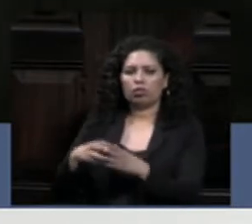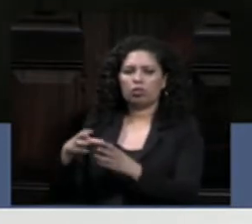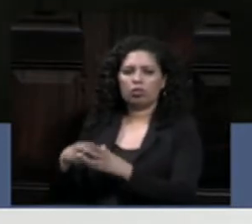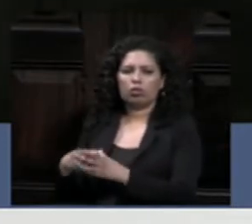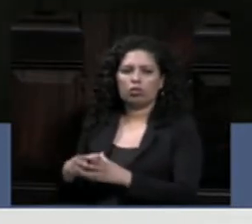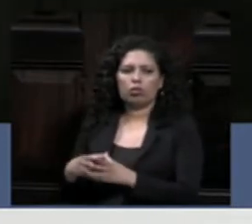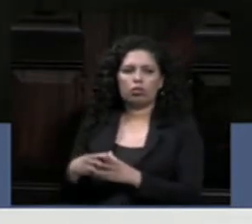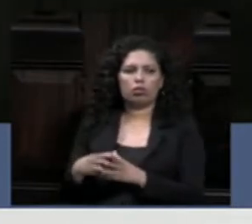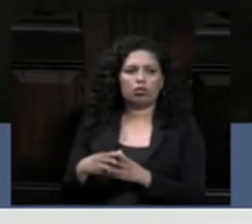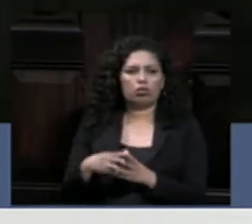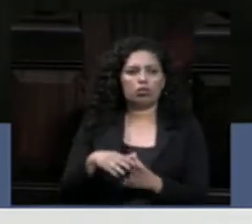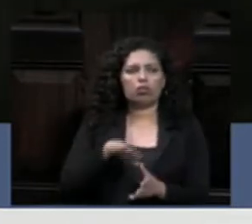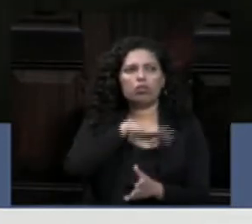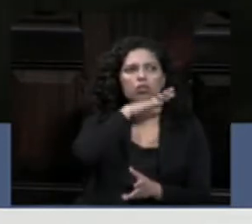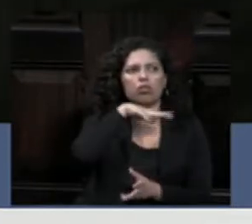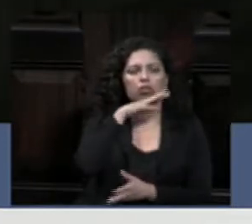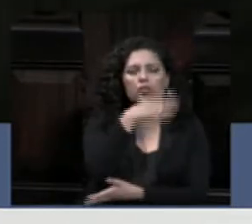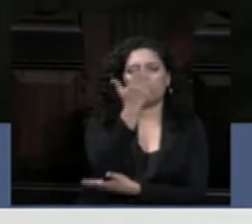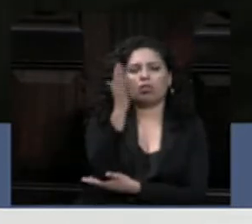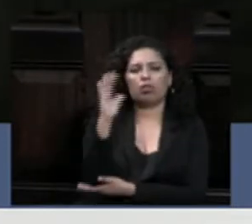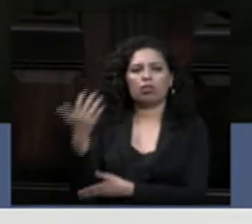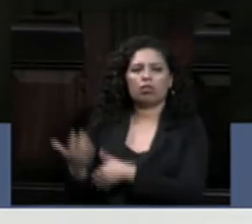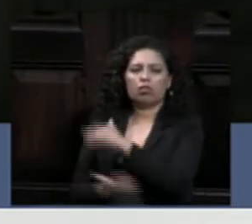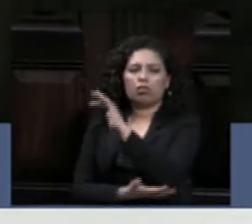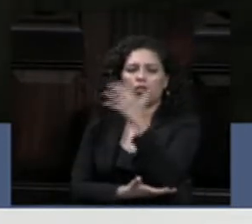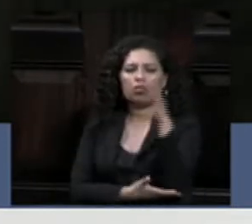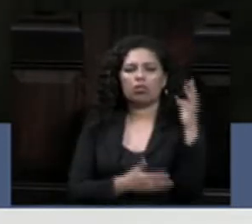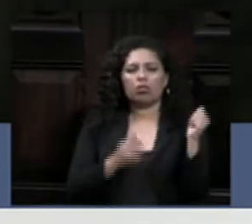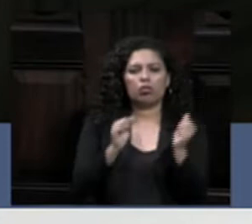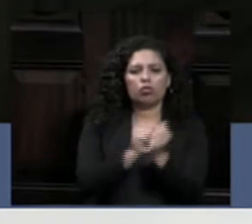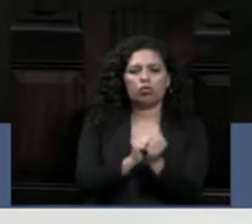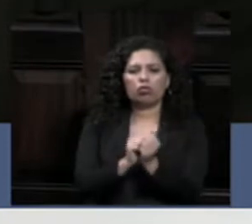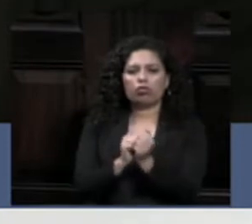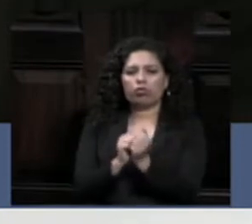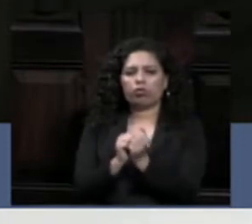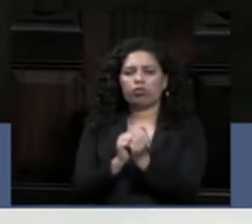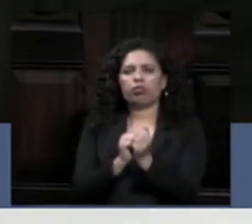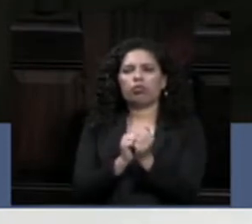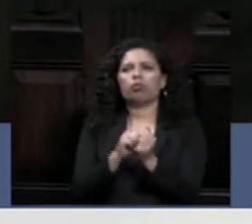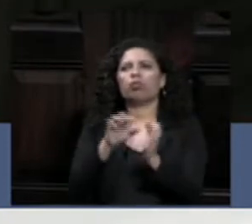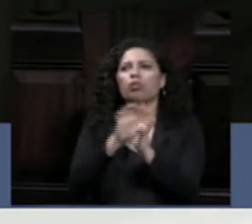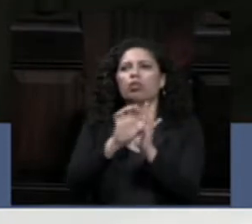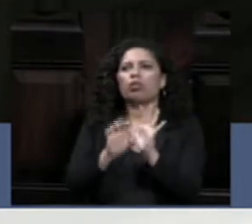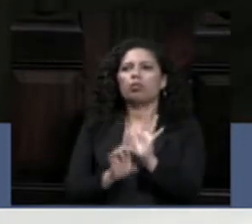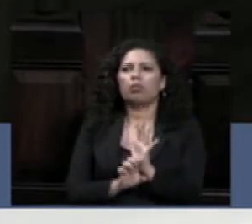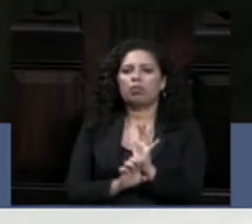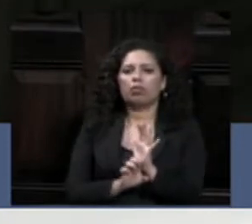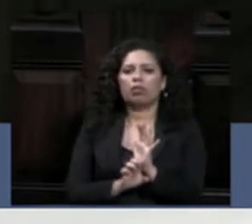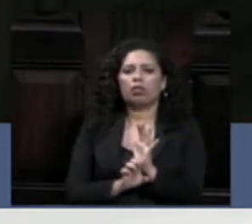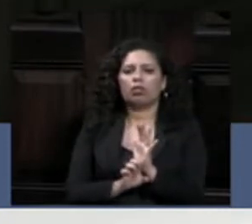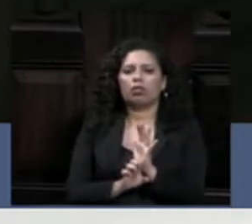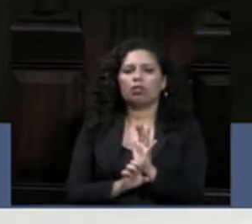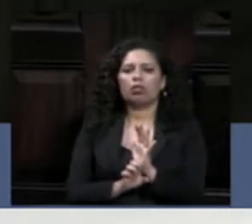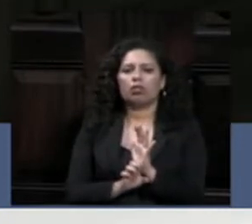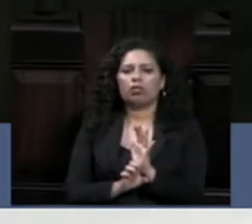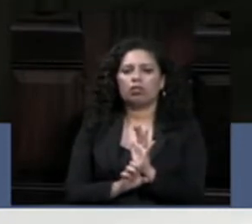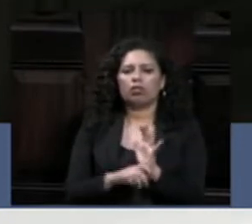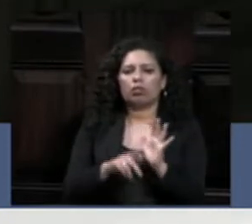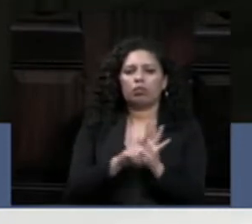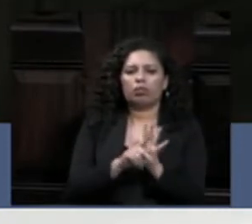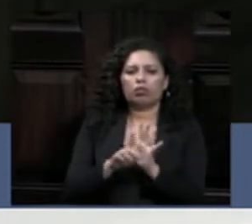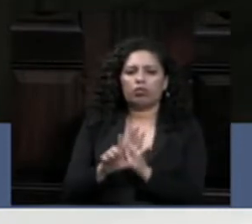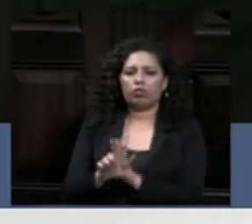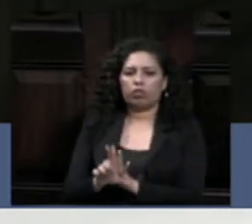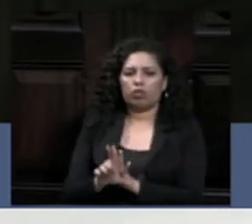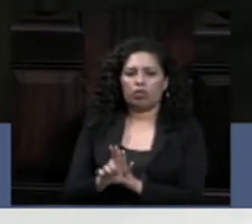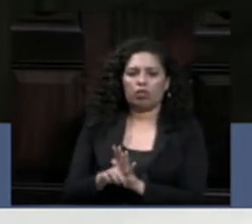proposto pelo Valdec e aceito pelo autor. Então, a emenda é assim, o projeto, o parque